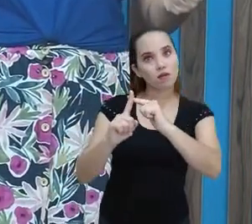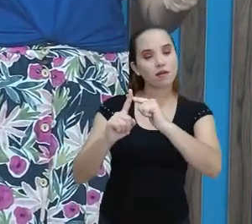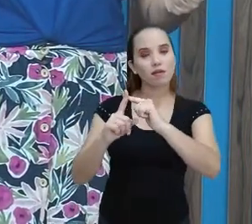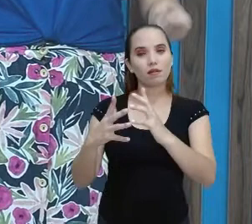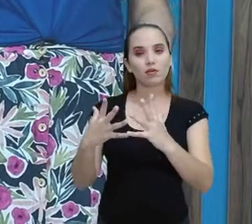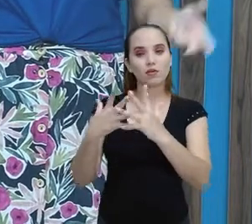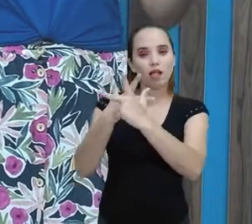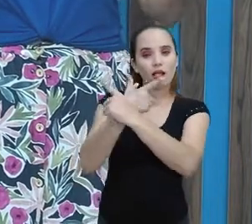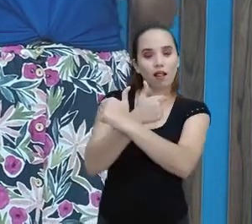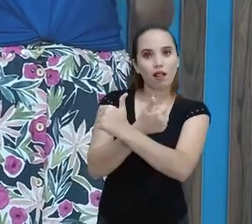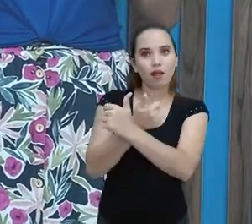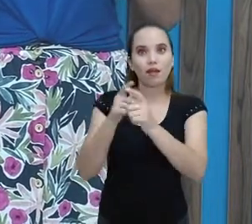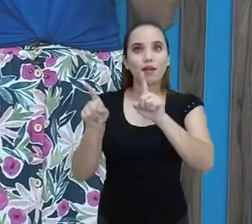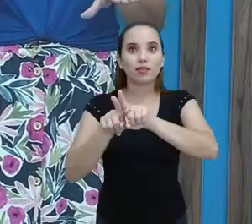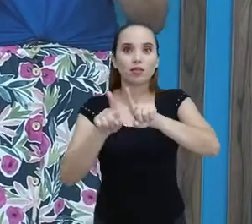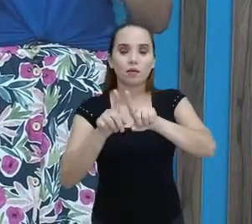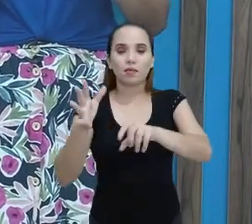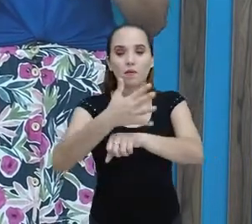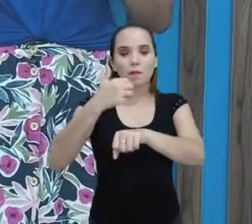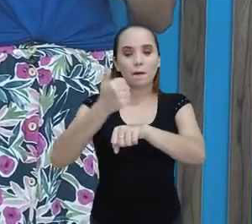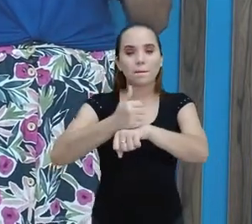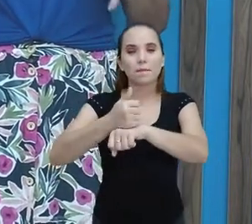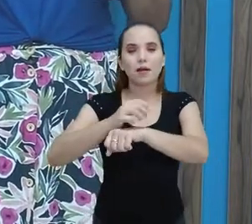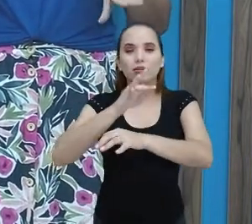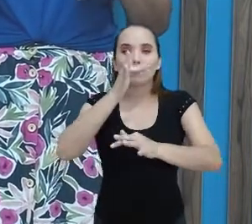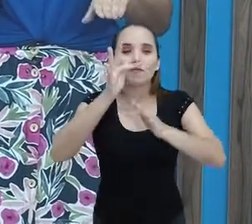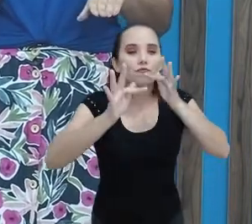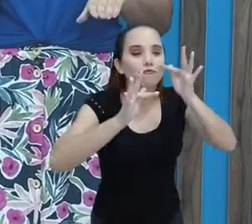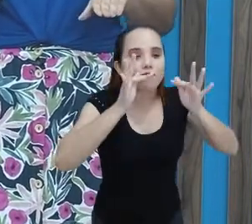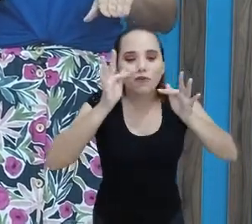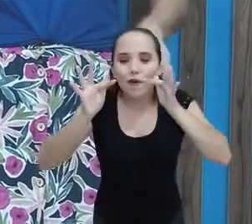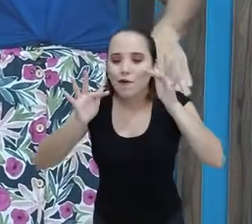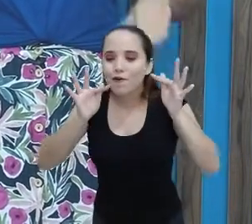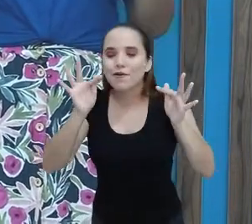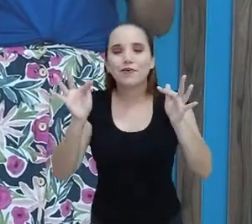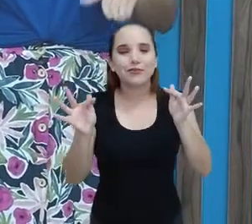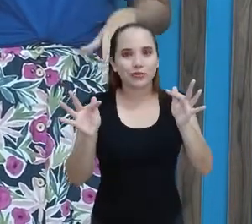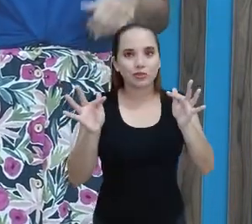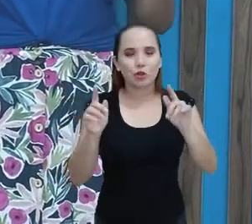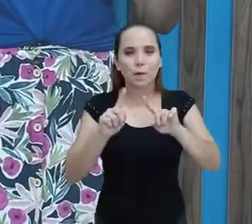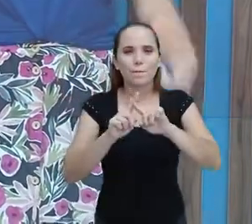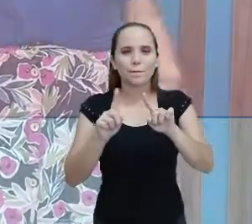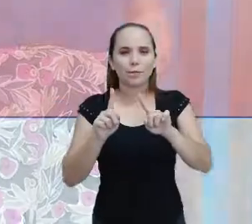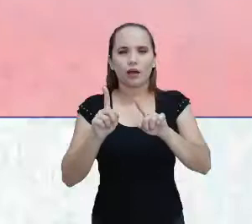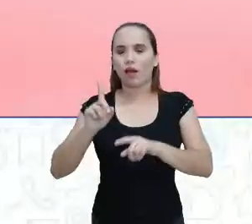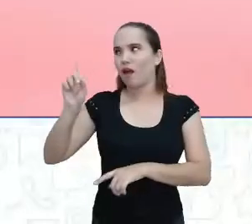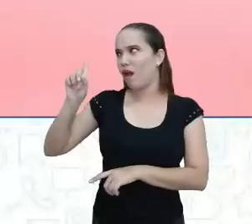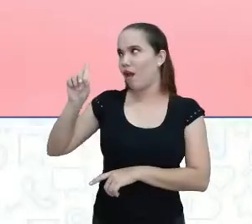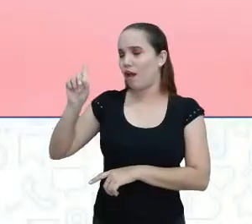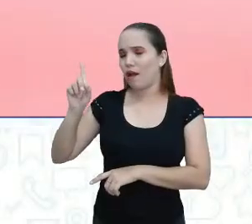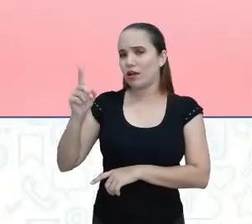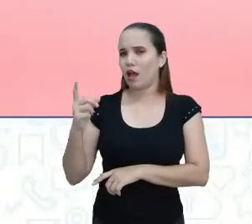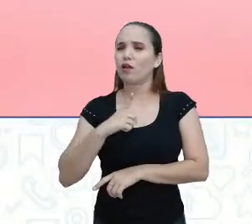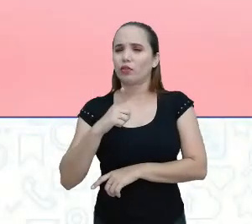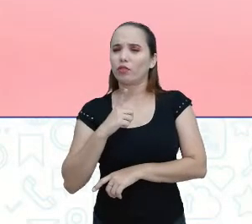pergunto, a gente tem duas descrições da mesma cidade, mas qual delas dá mais vontade de